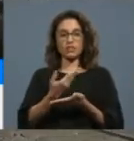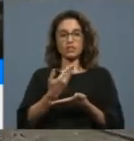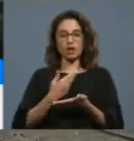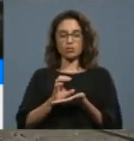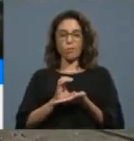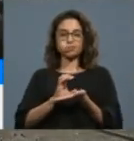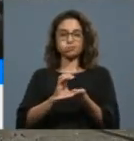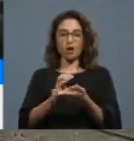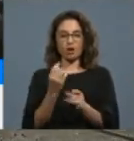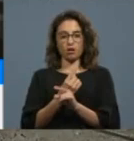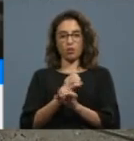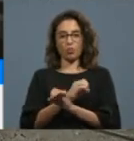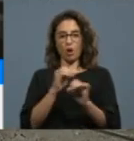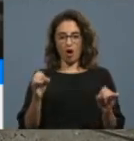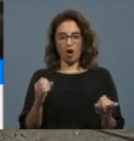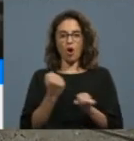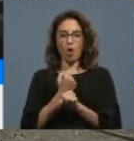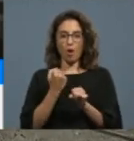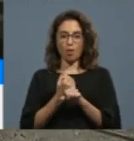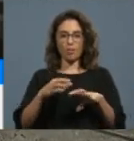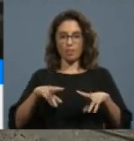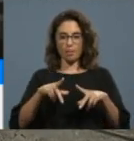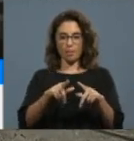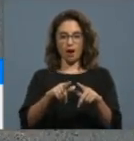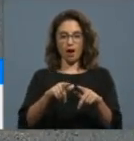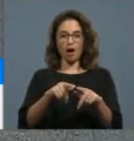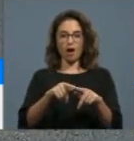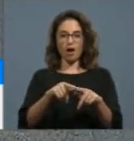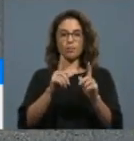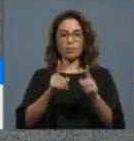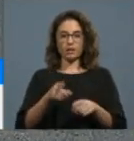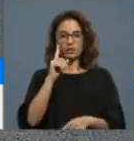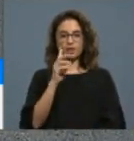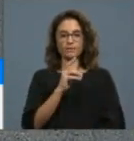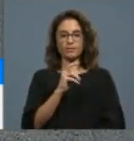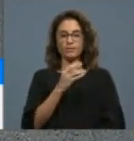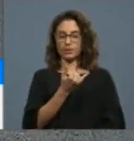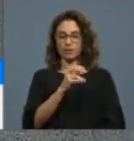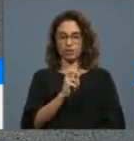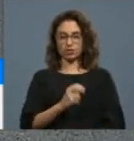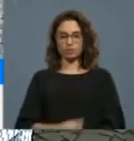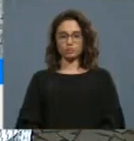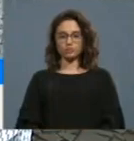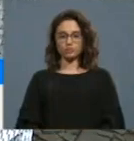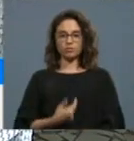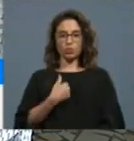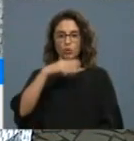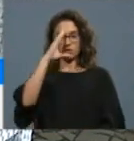indemnizações. As obras da remodelação da Marina começam a 23. Não sei o que é que vamos